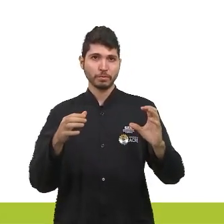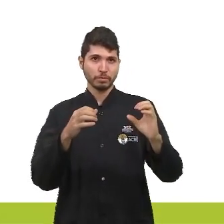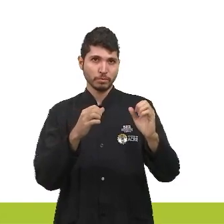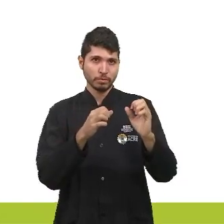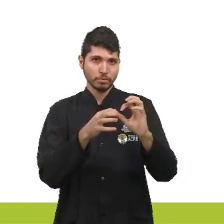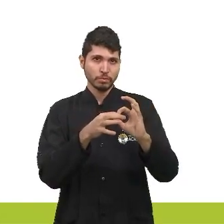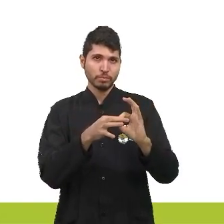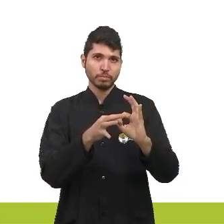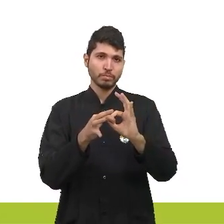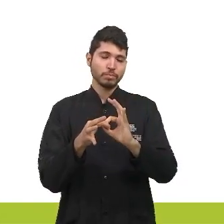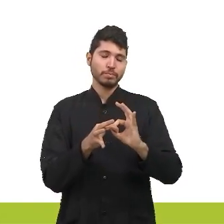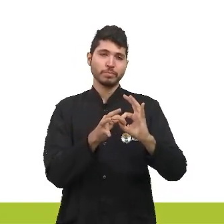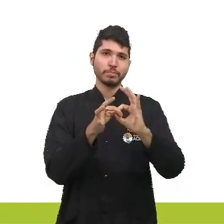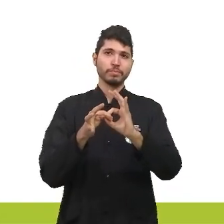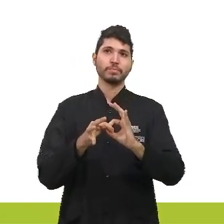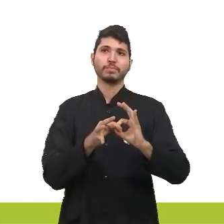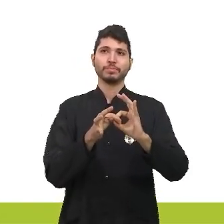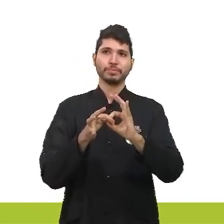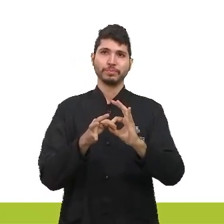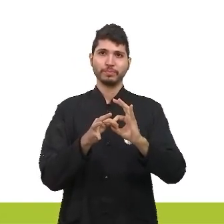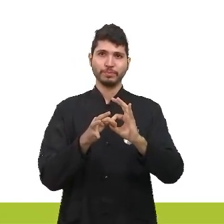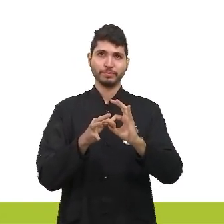da superfície poliédrica.